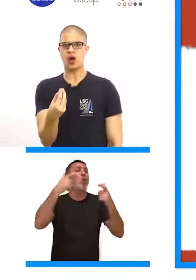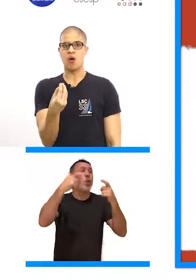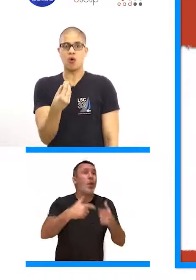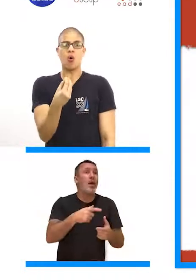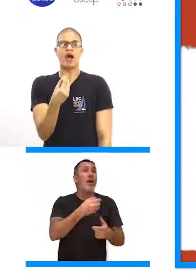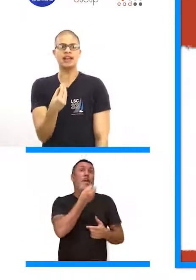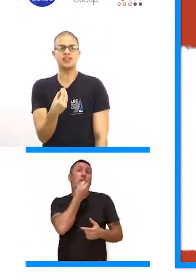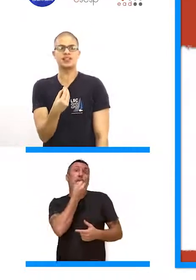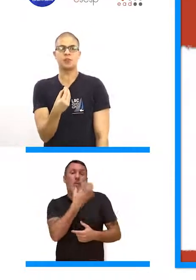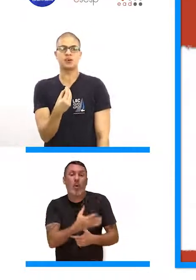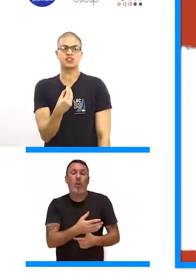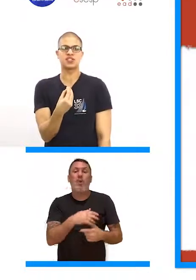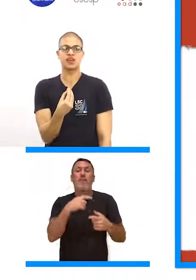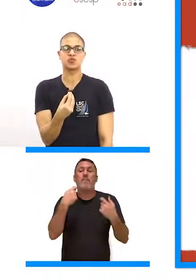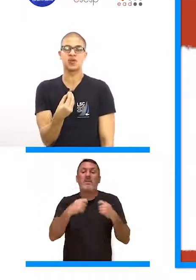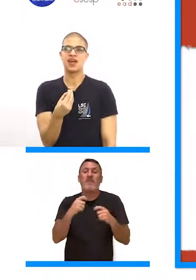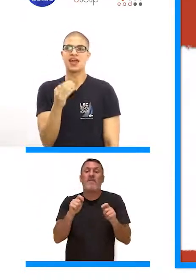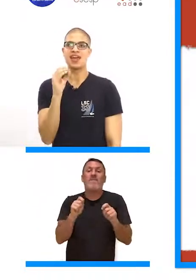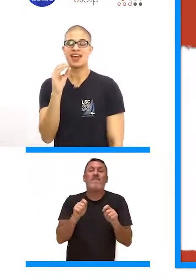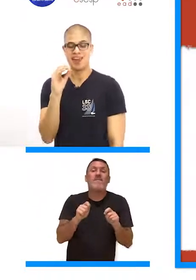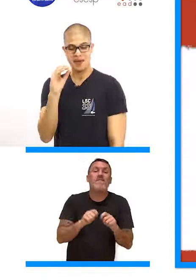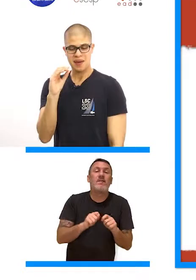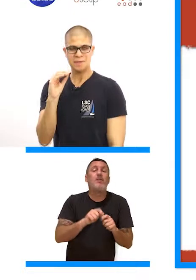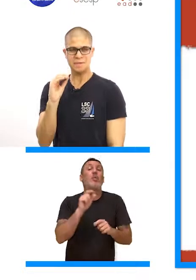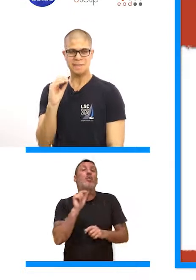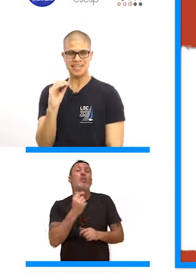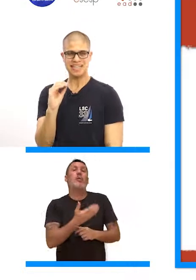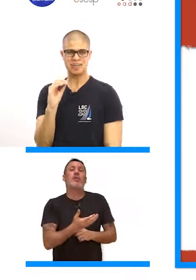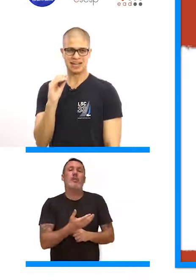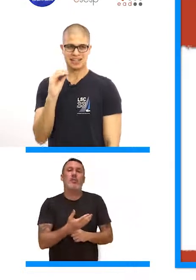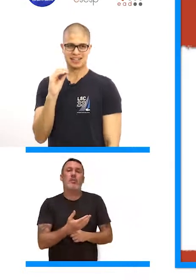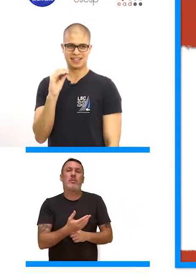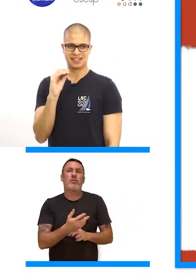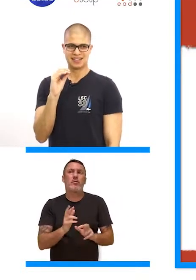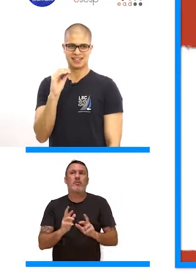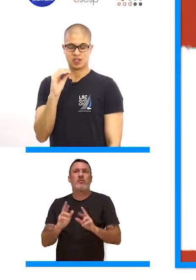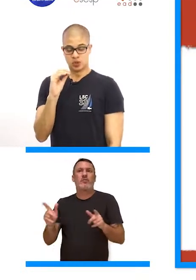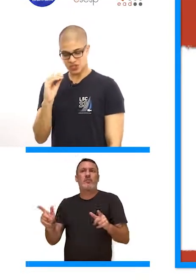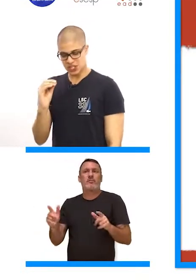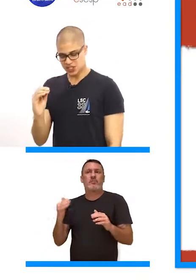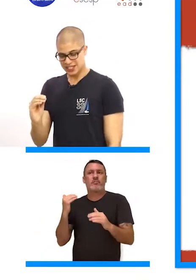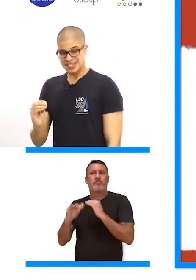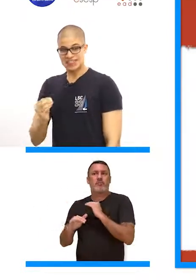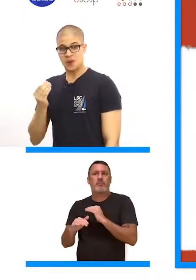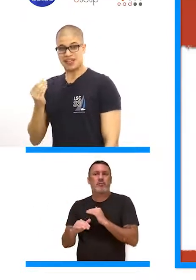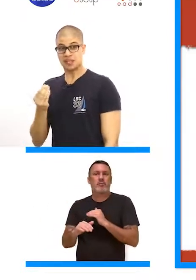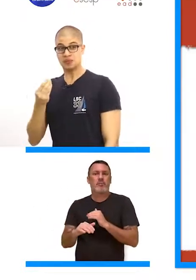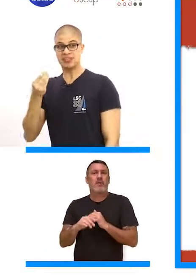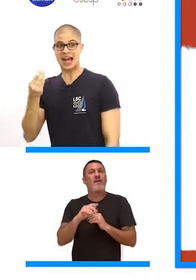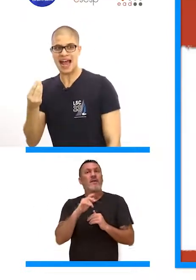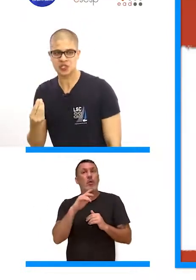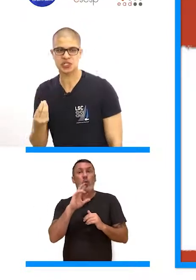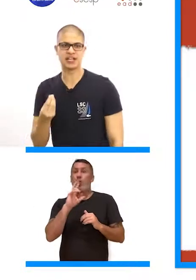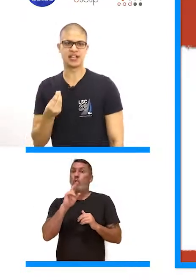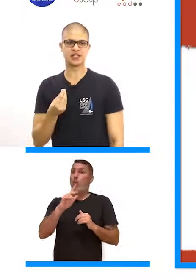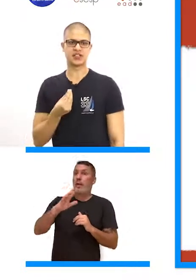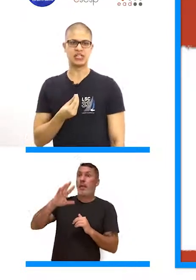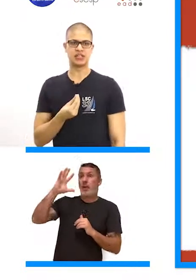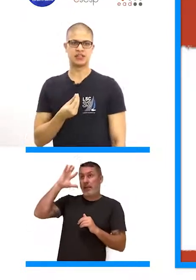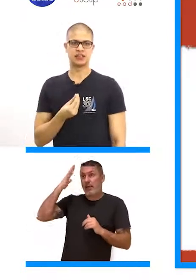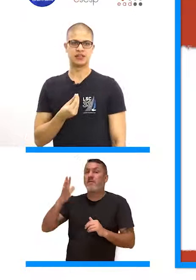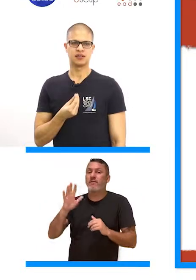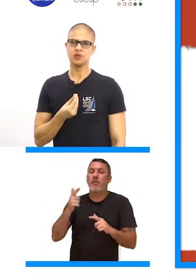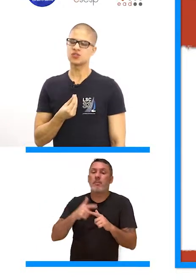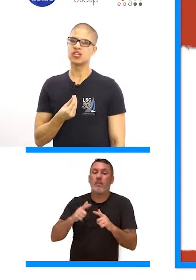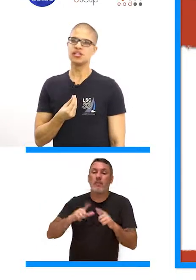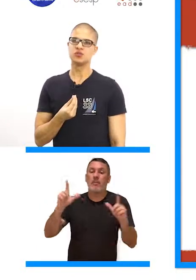si só, a ocorrência desse processo, ela é mínima. Ou seja, não é tão drástica